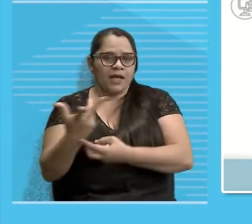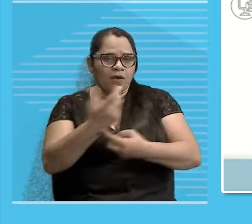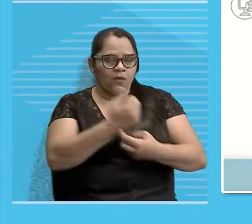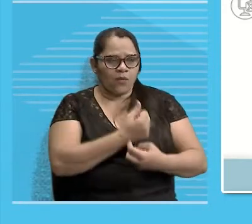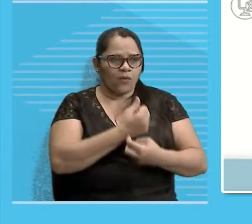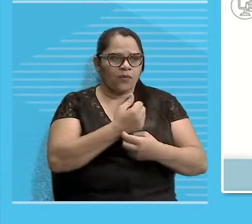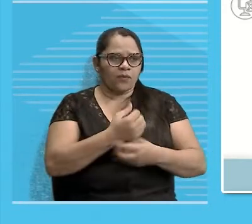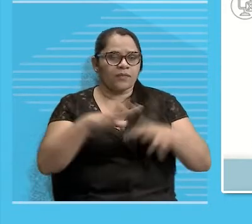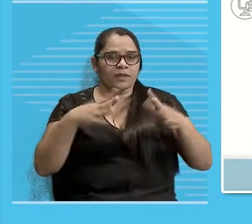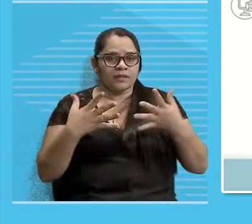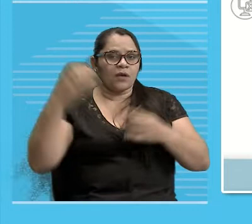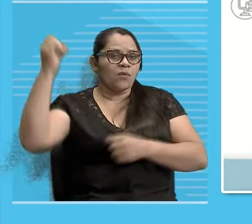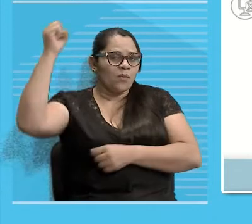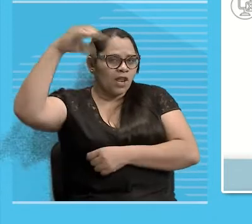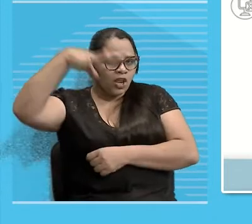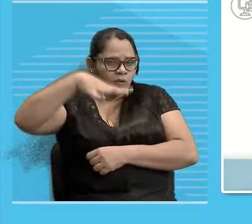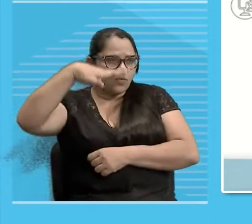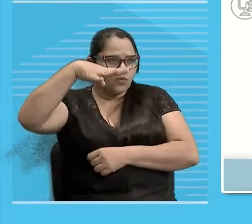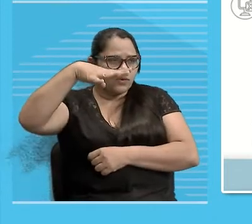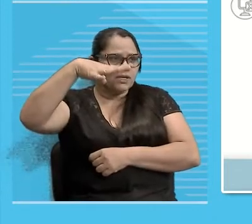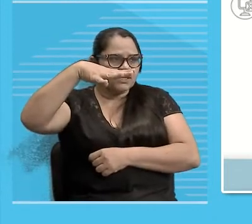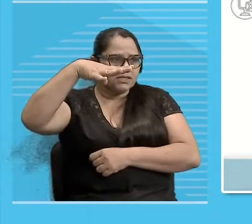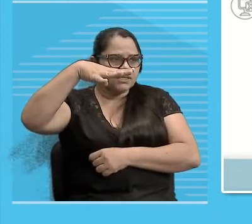incide diretamente